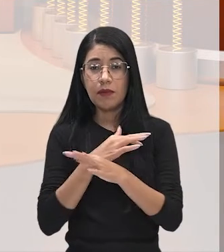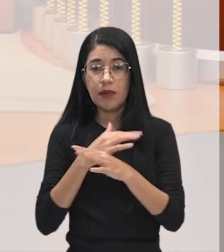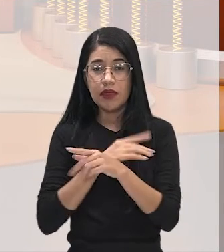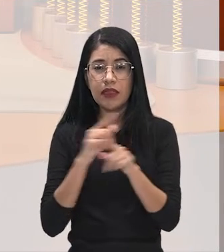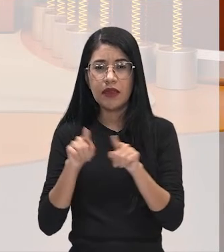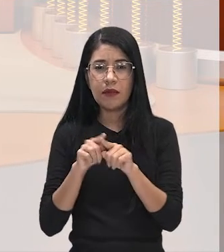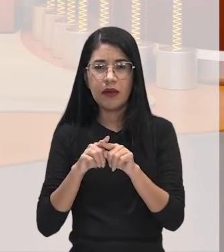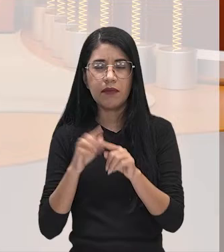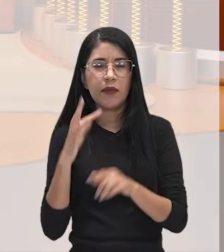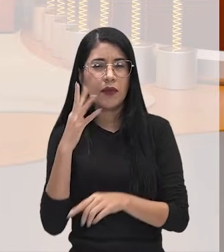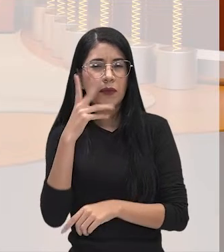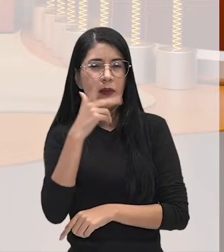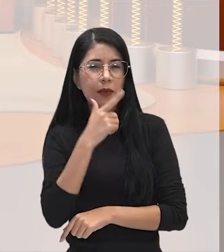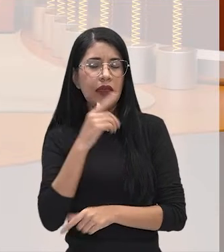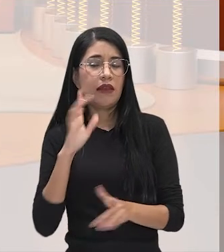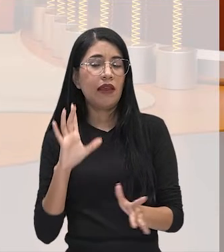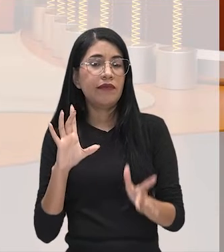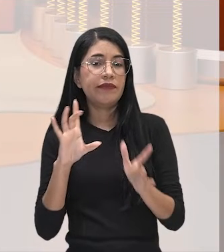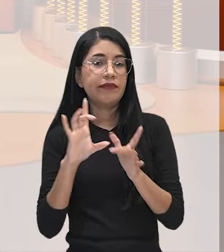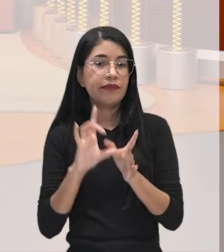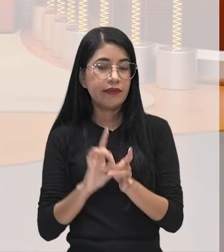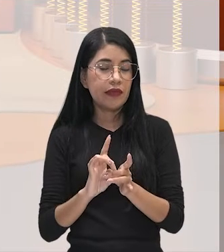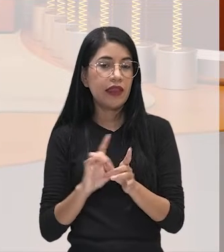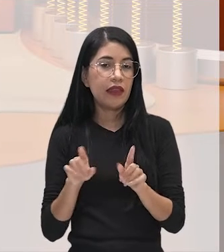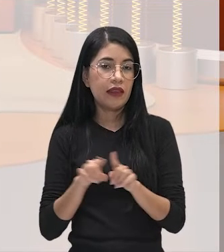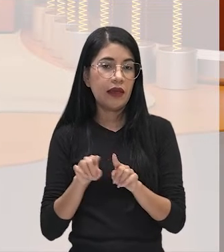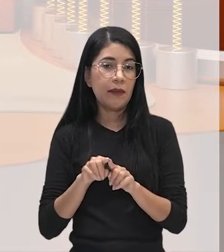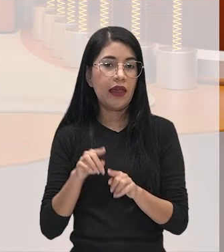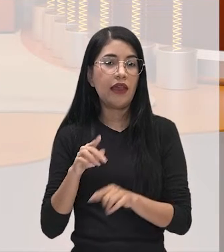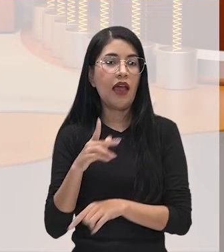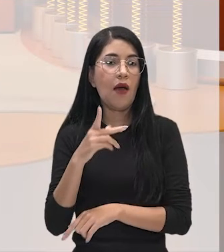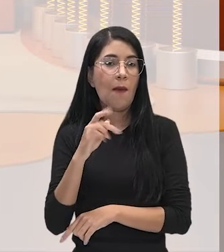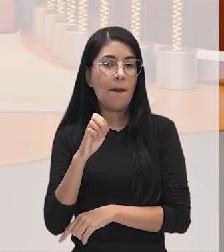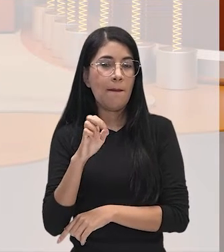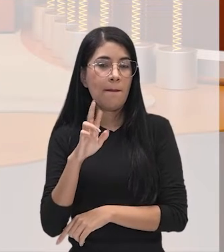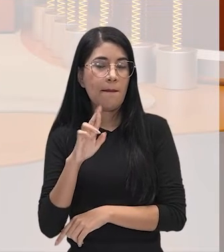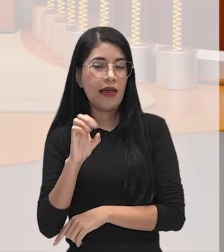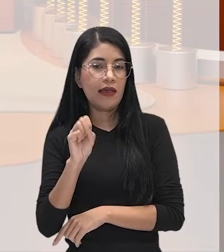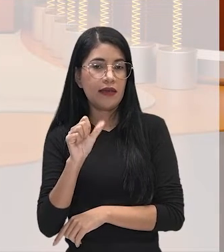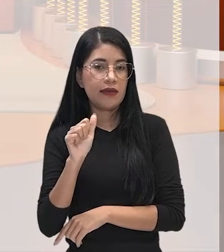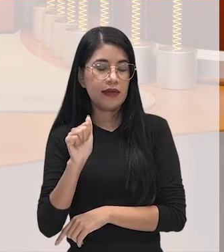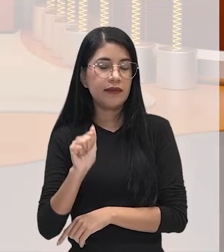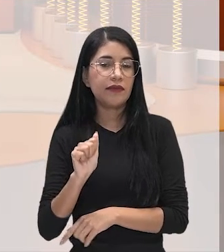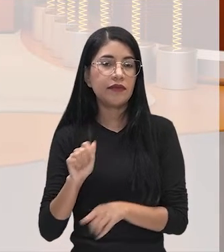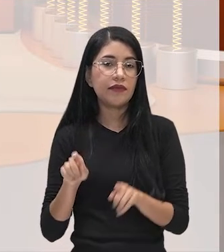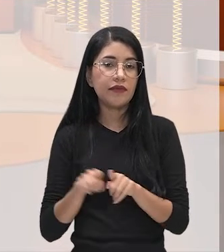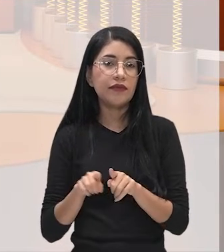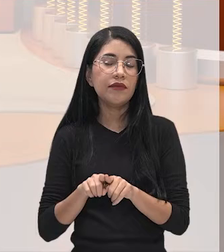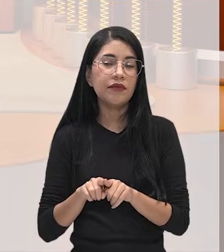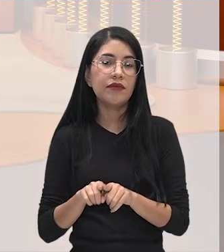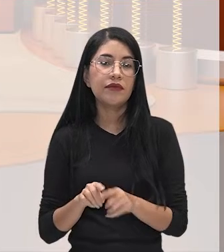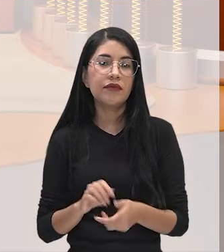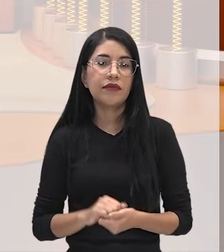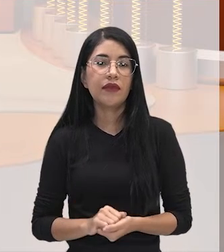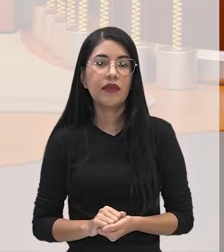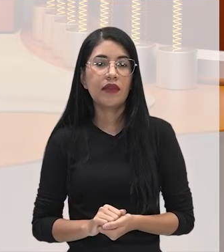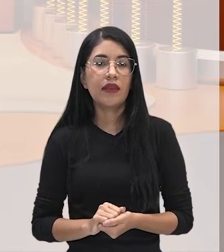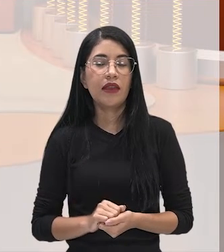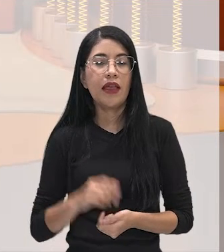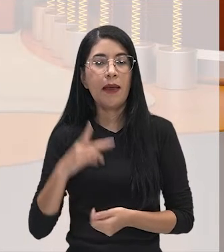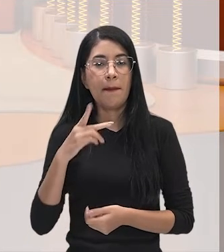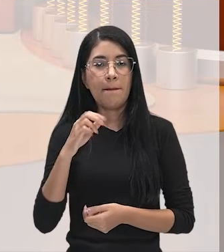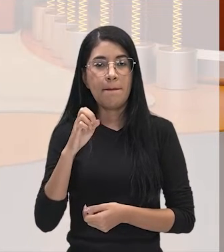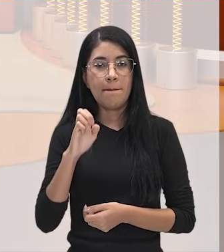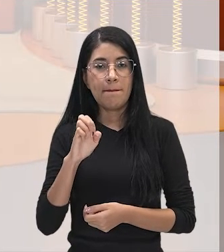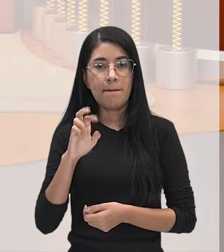ligada ali aos persas, tá? Que inclusive criação aí dessas grandes civilizações, que é